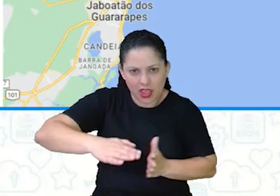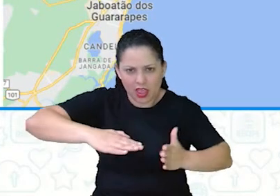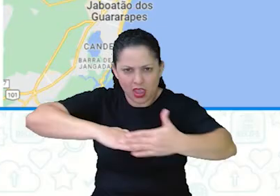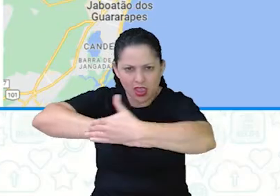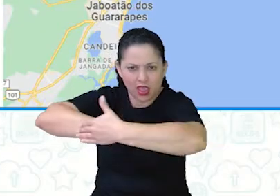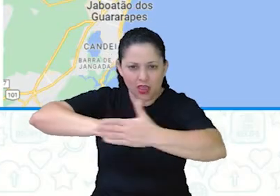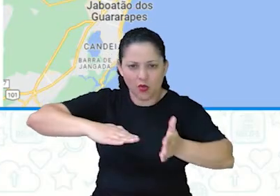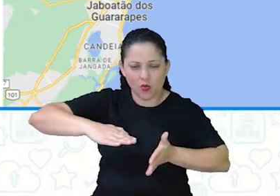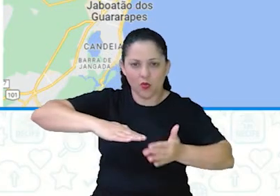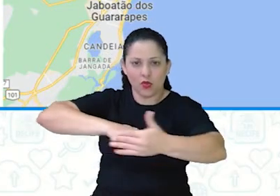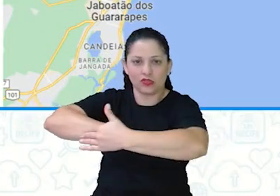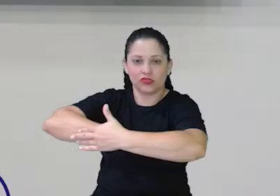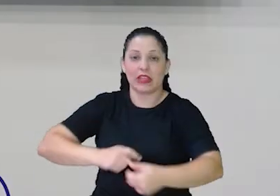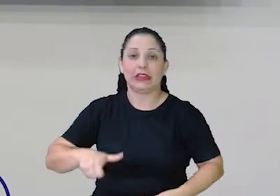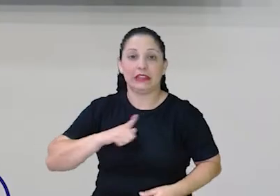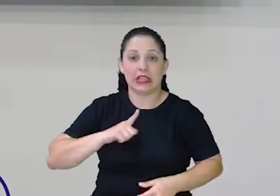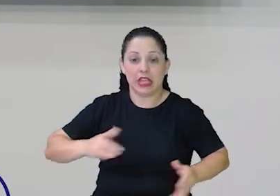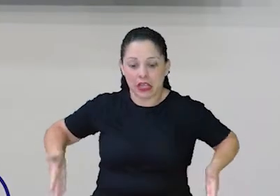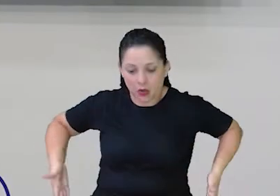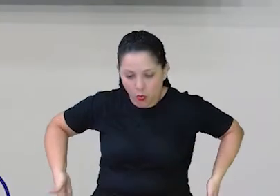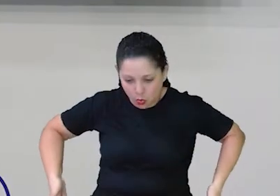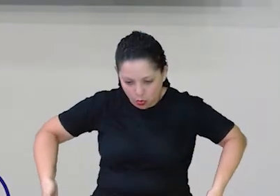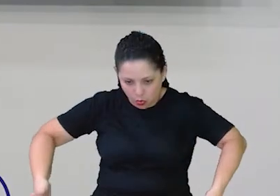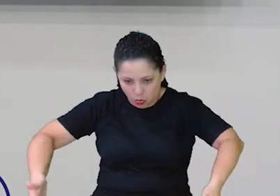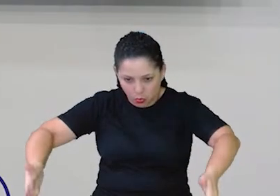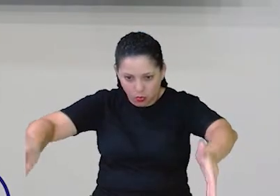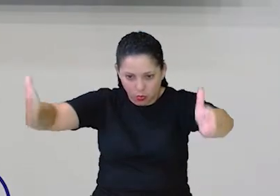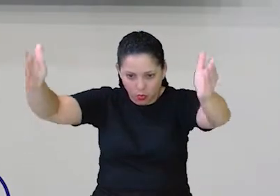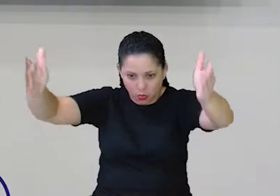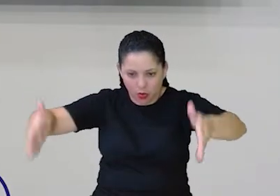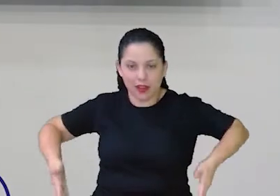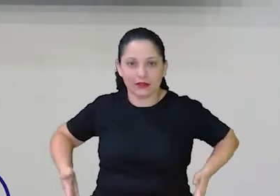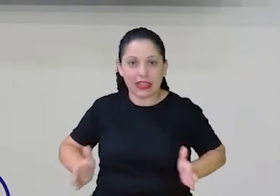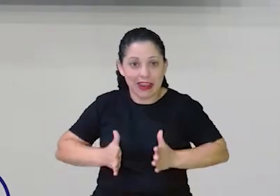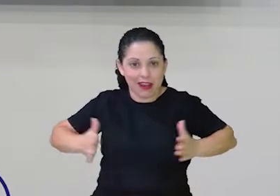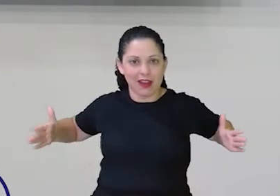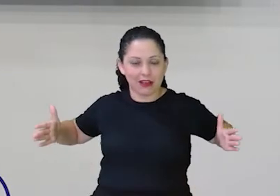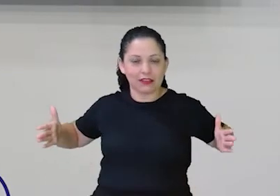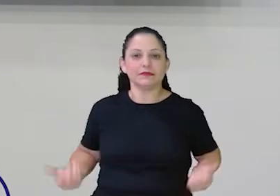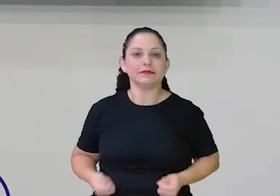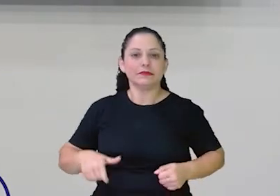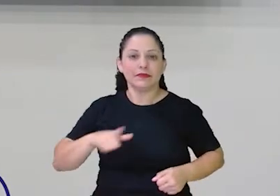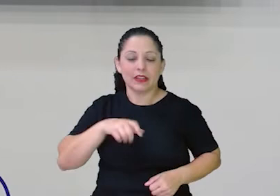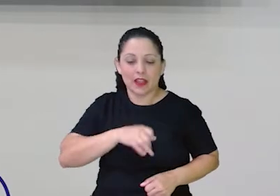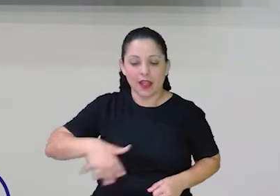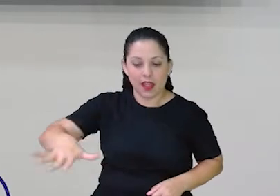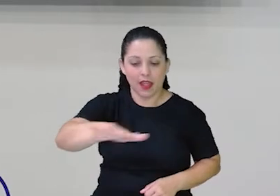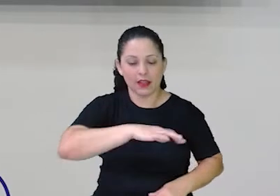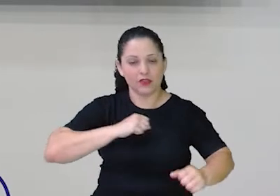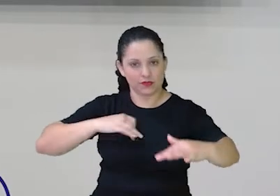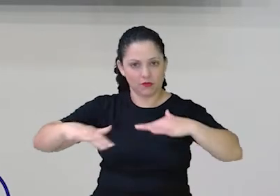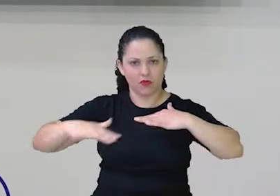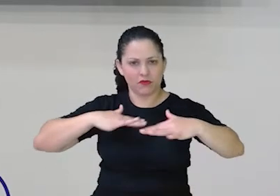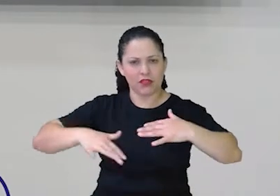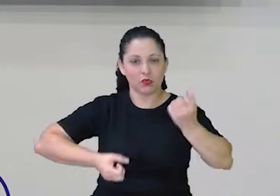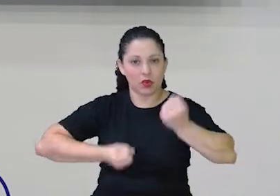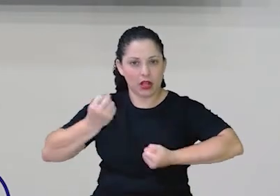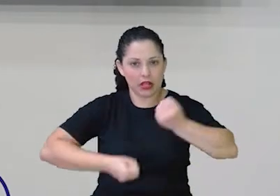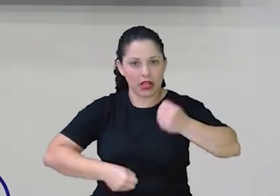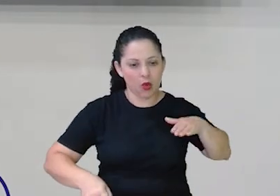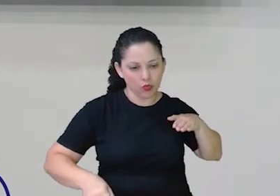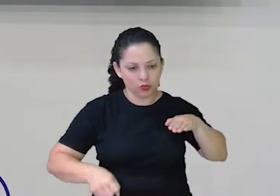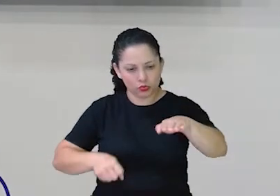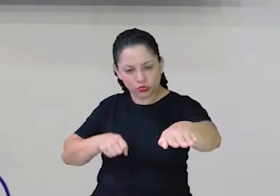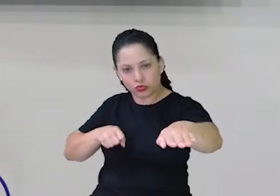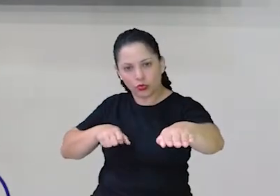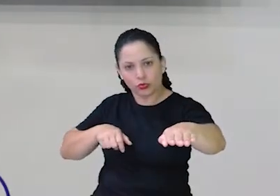tem uma largura maior, que geralmente é igual a 20 metros, que são áreas bastante movimentadas por carros,